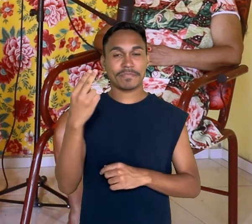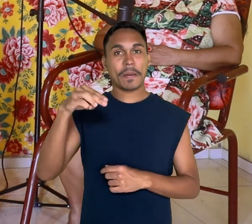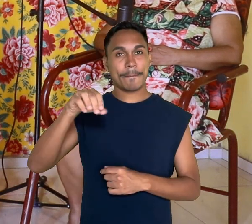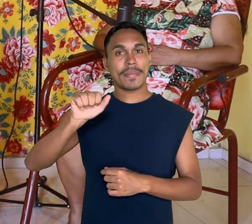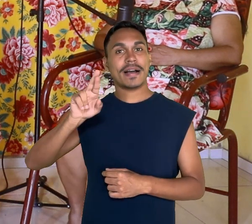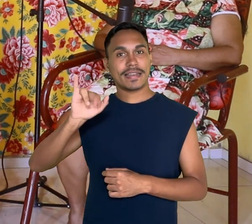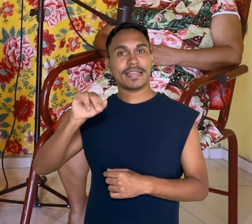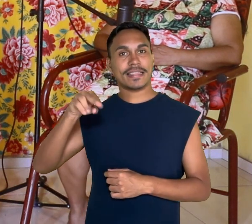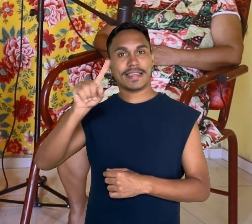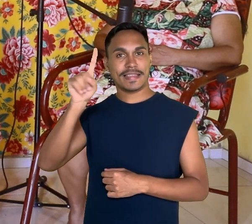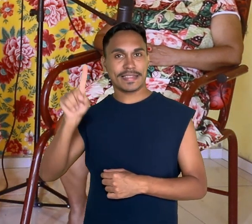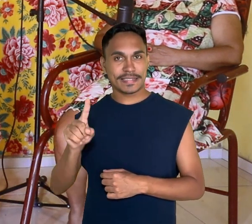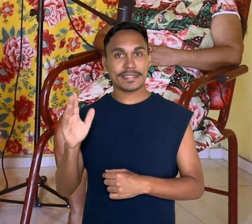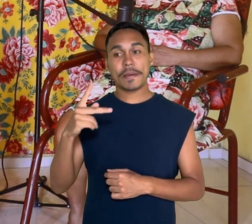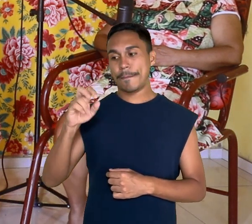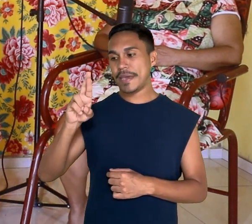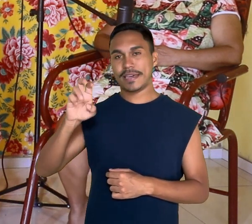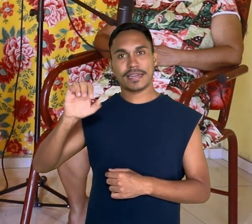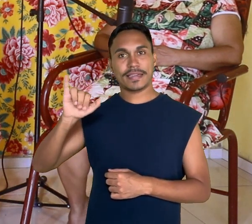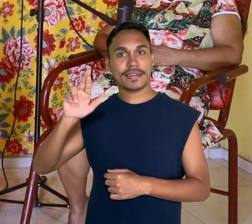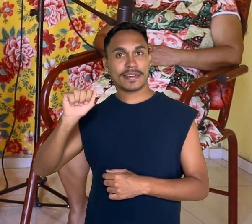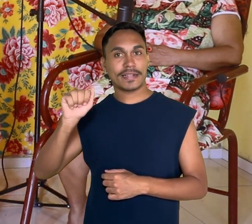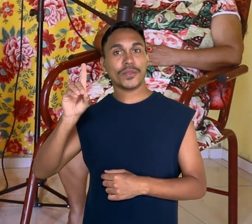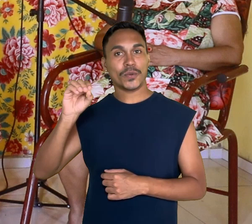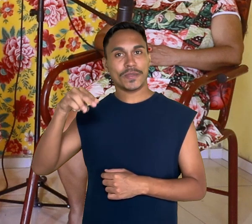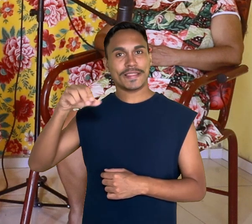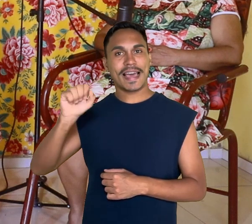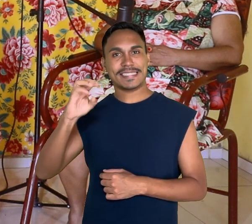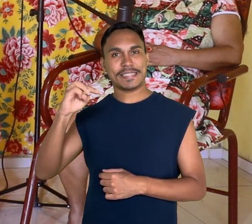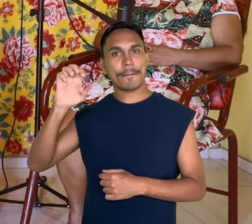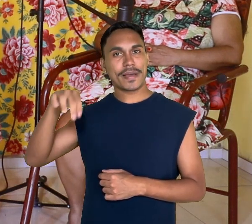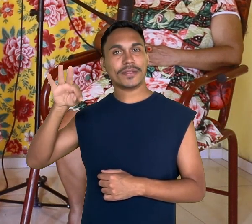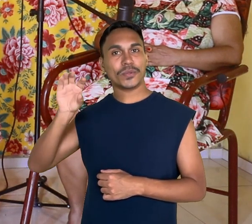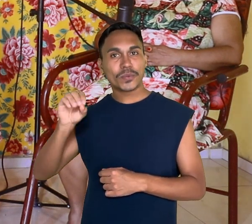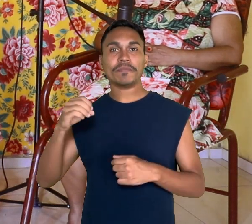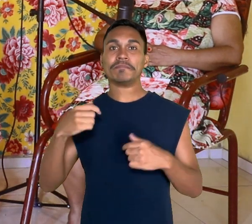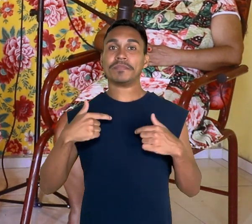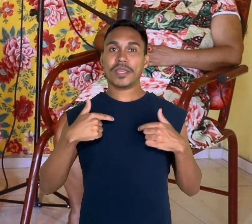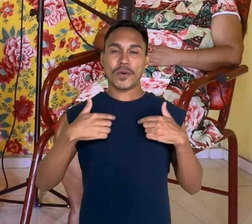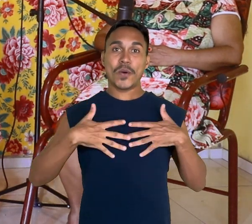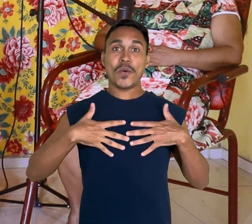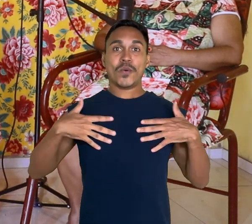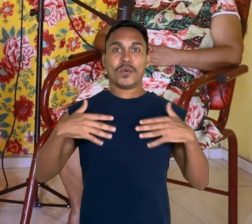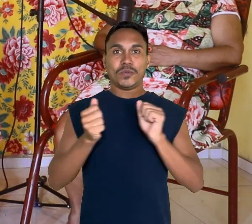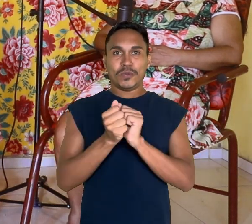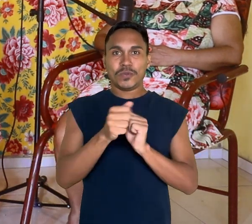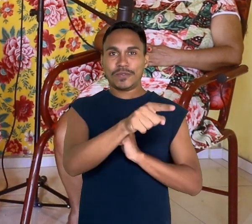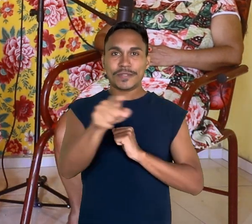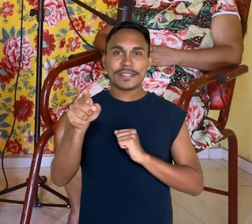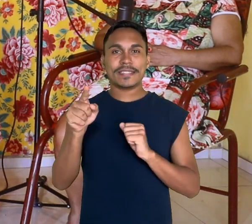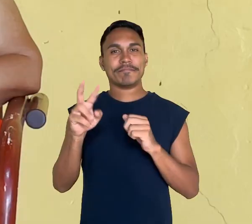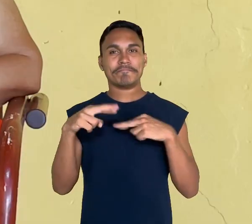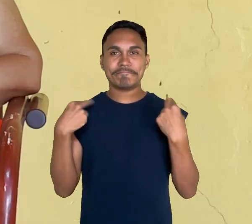Pereira do Nascimento, conhecida como a Mestra Marinês, e para mim é um orgulho imenso estar hoje com vocês aqui, todo mundo reunido,